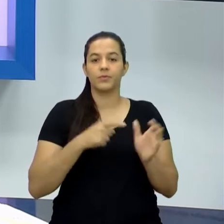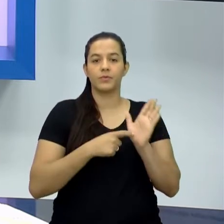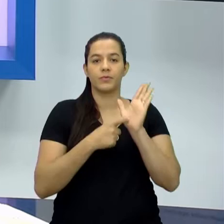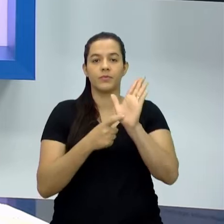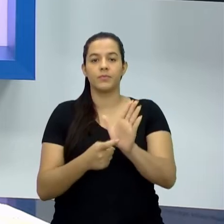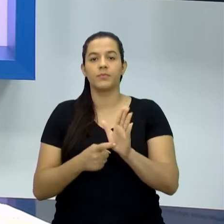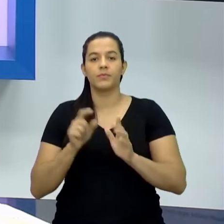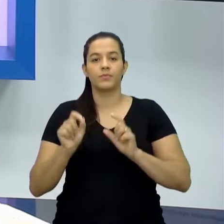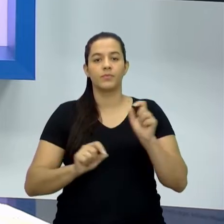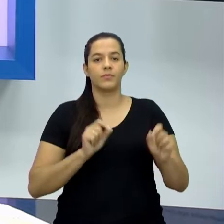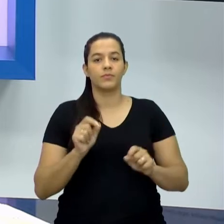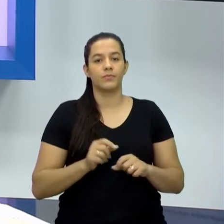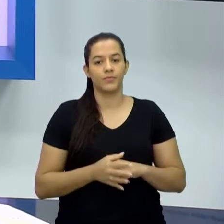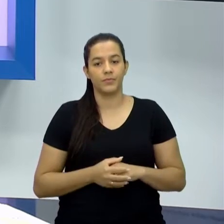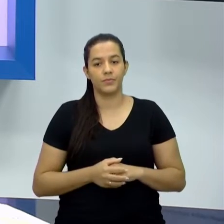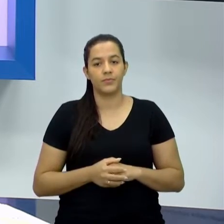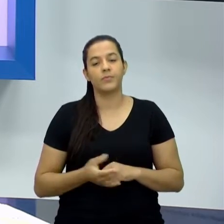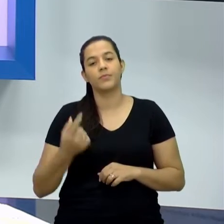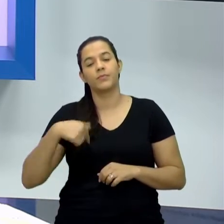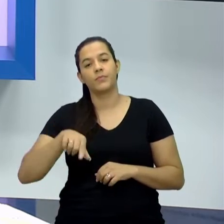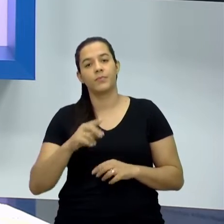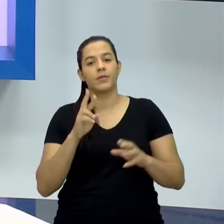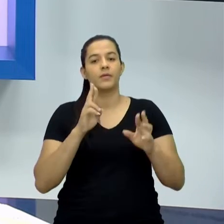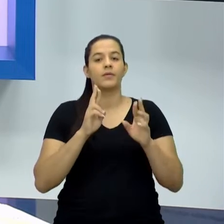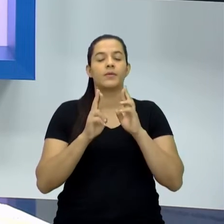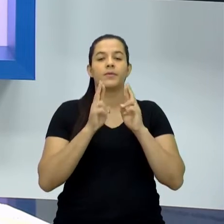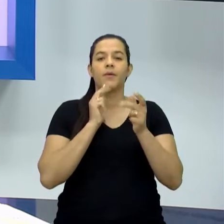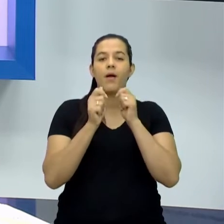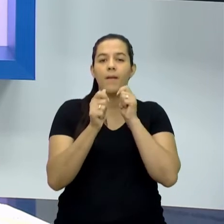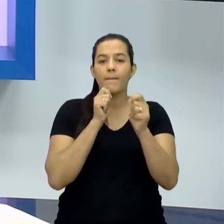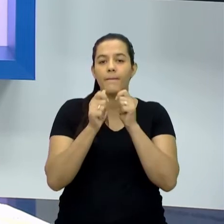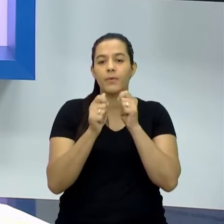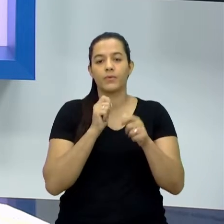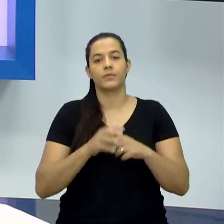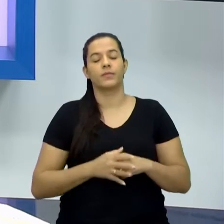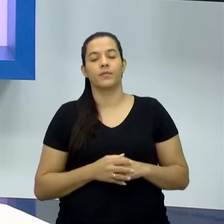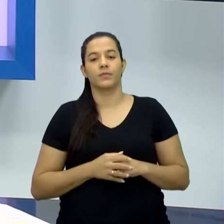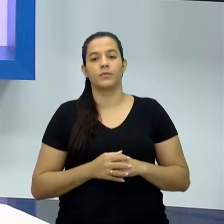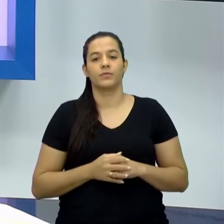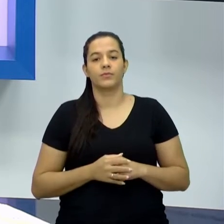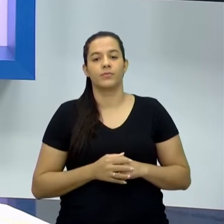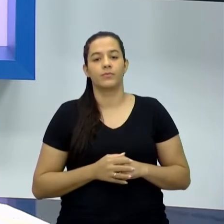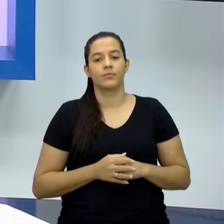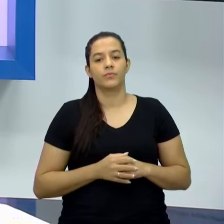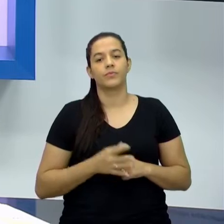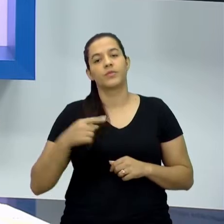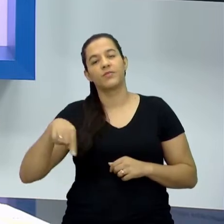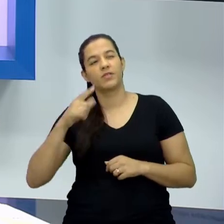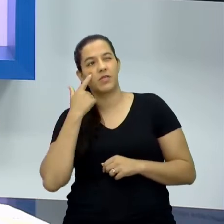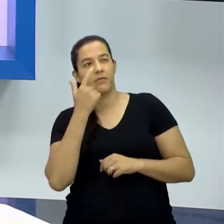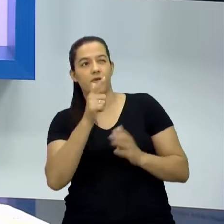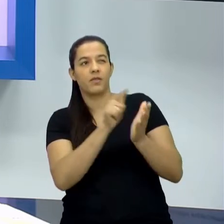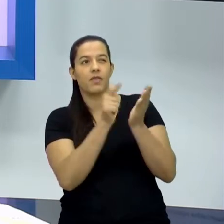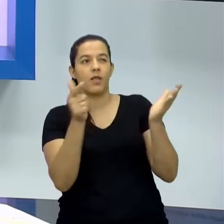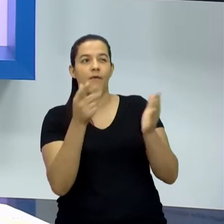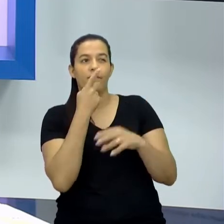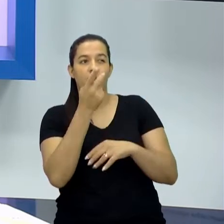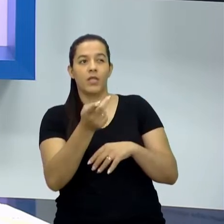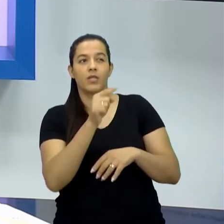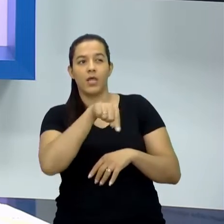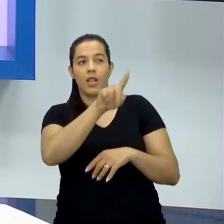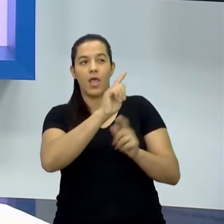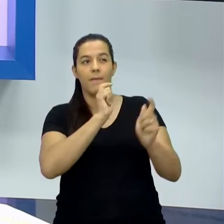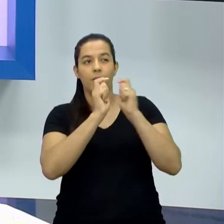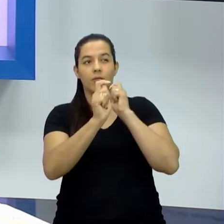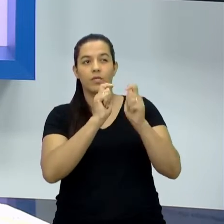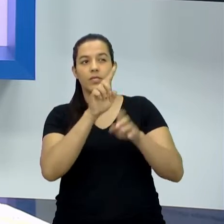por exemplo, uma reportagem falando de uma ação